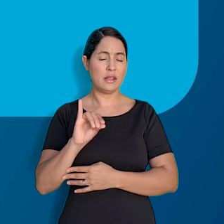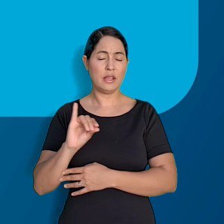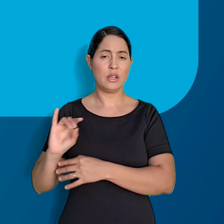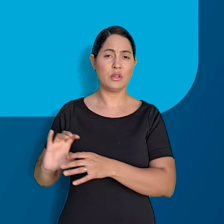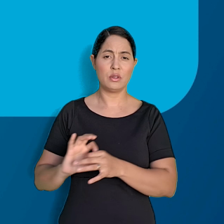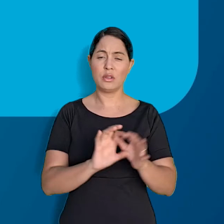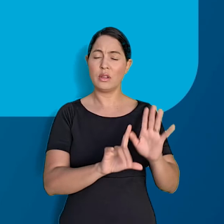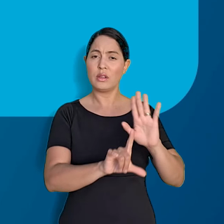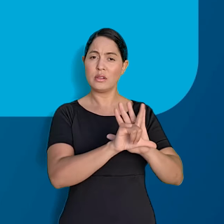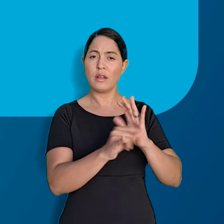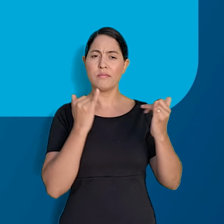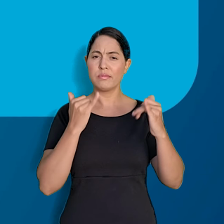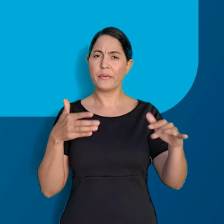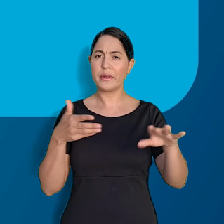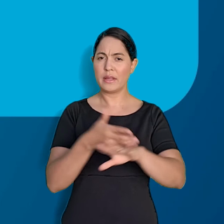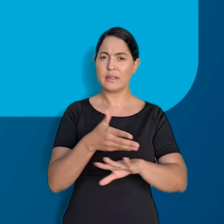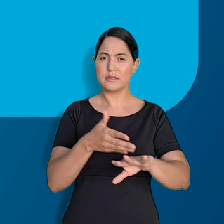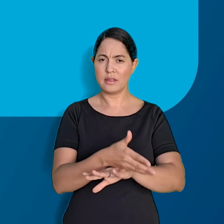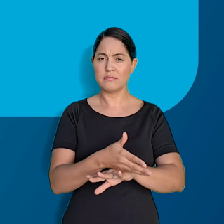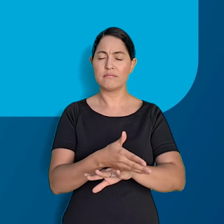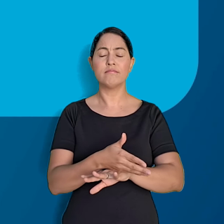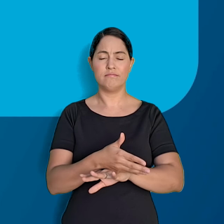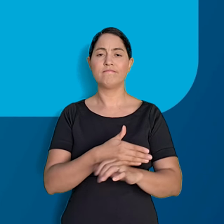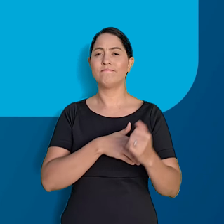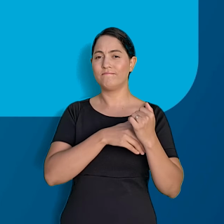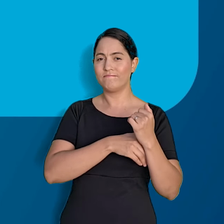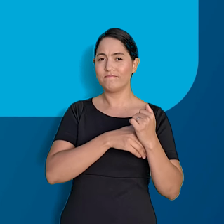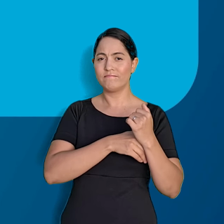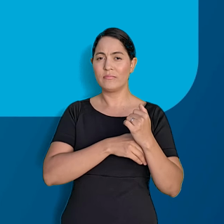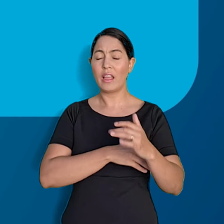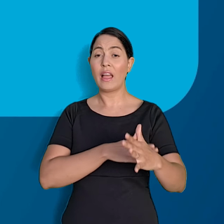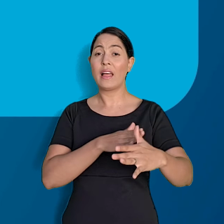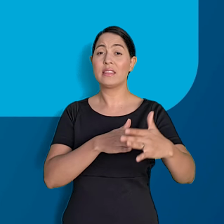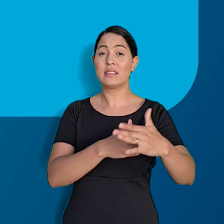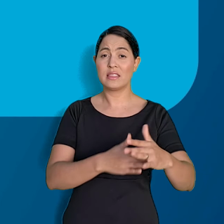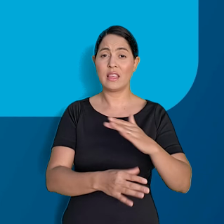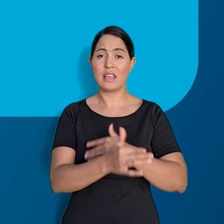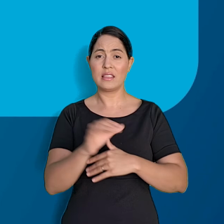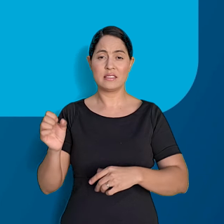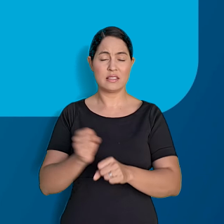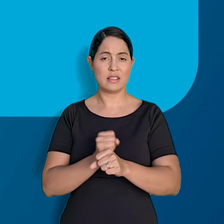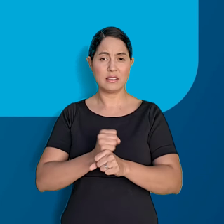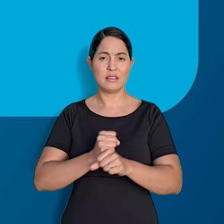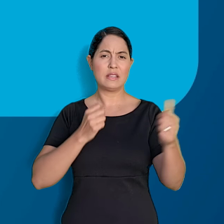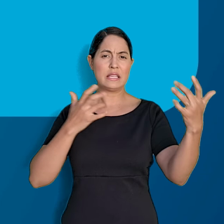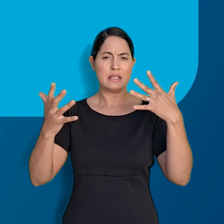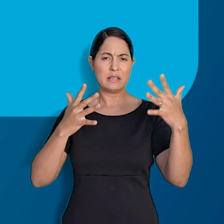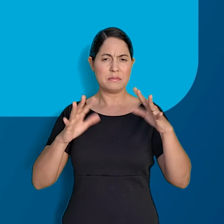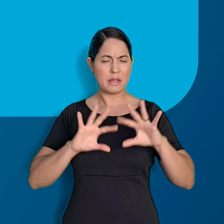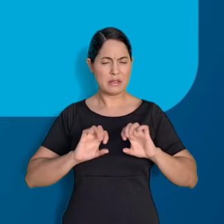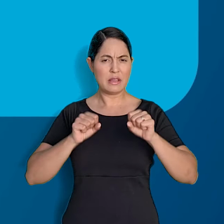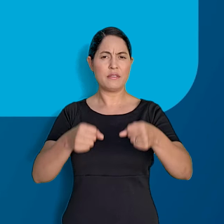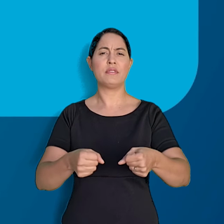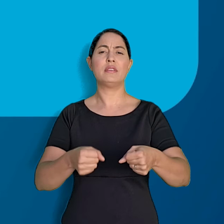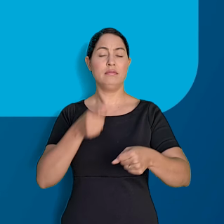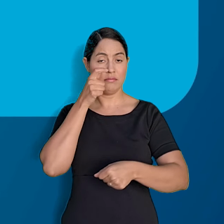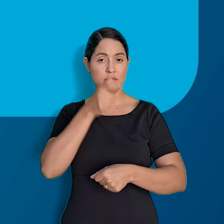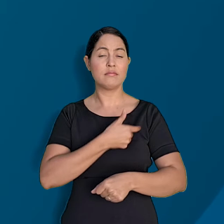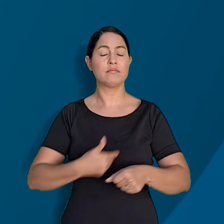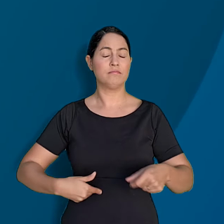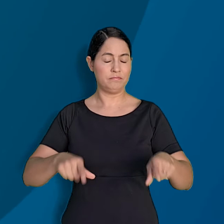dispositivo da Lei de Acesso à Informação, que permite sigilo automático de até 100 anos, fortalecendo a defesa da transparência e do interesse